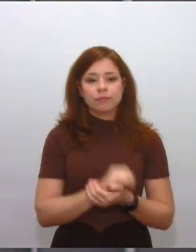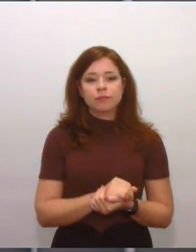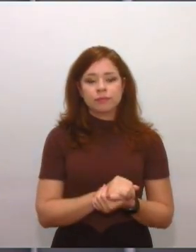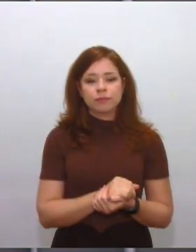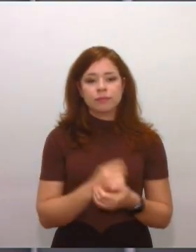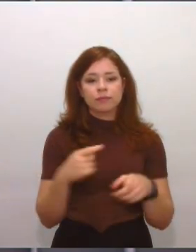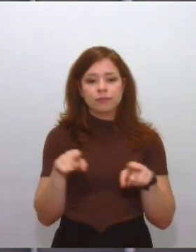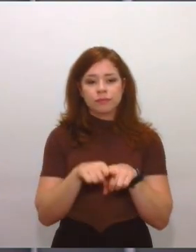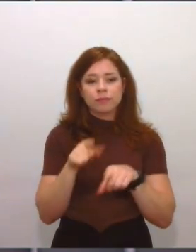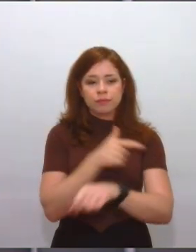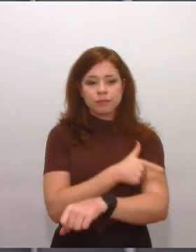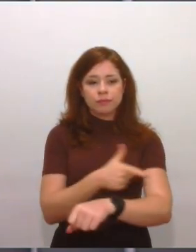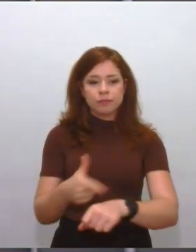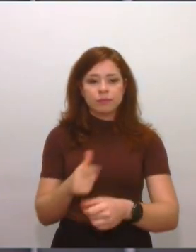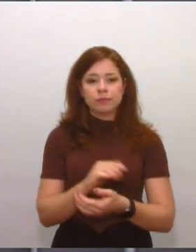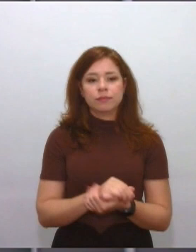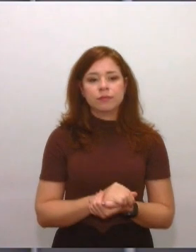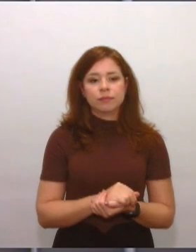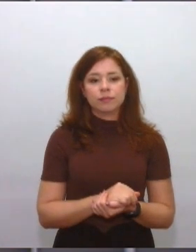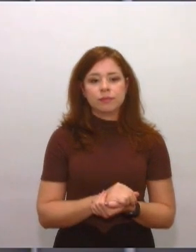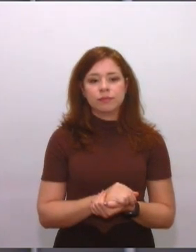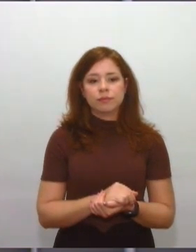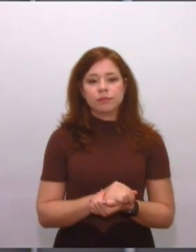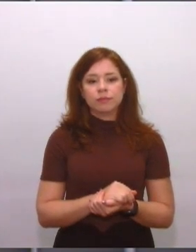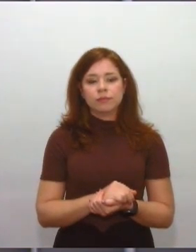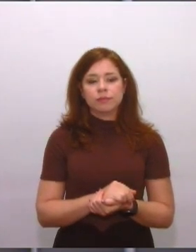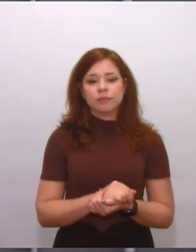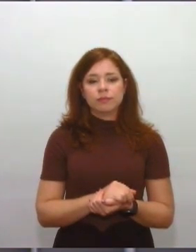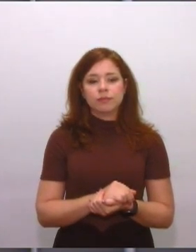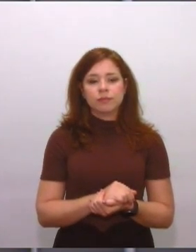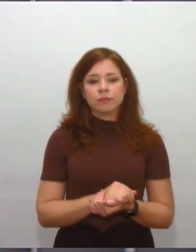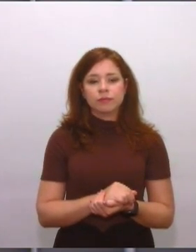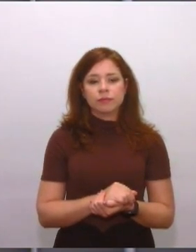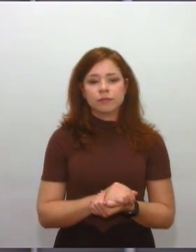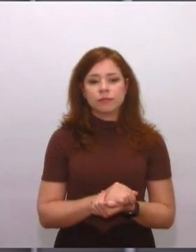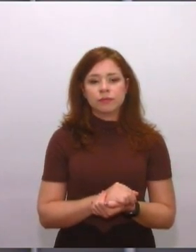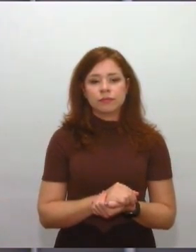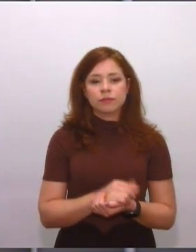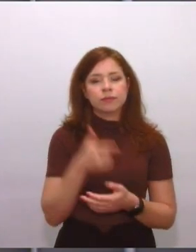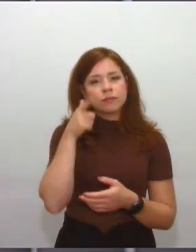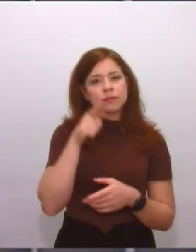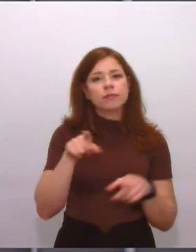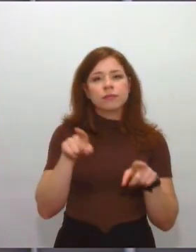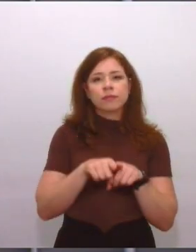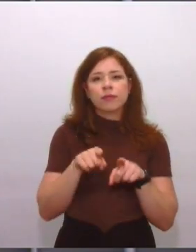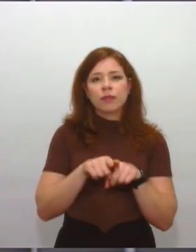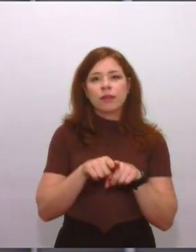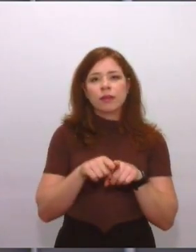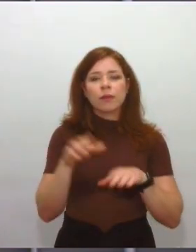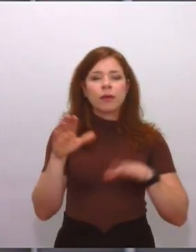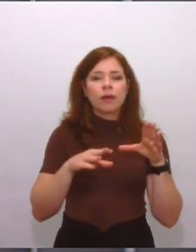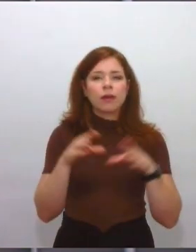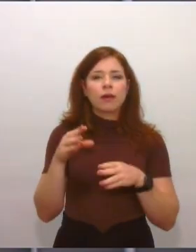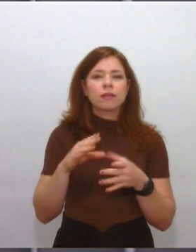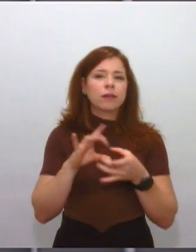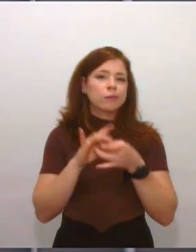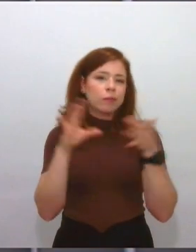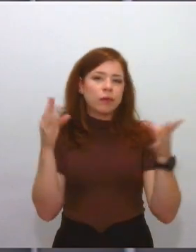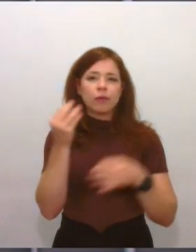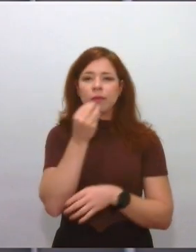educacional. Consegue até abrir uma janela profissional para muitas pessoas que